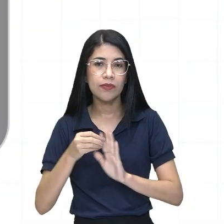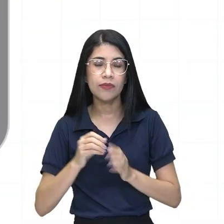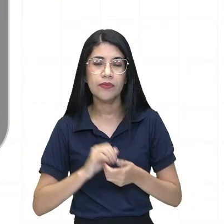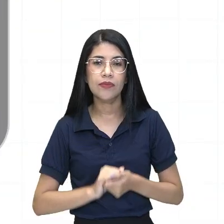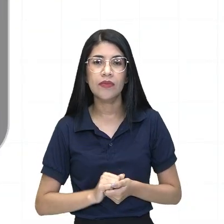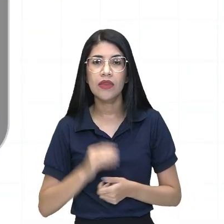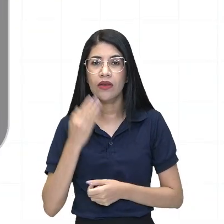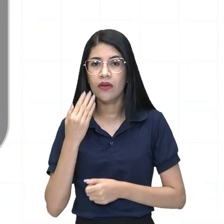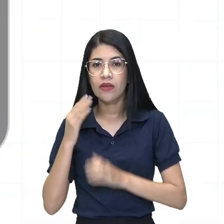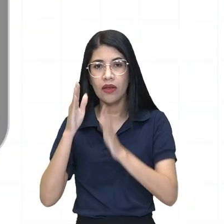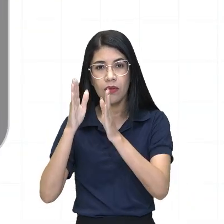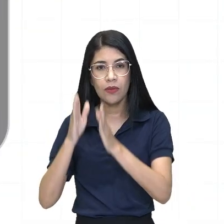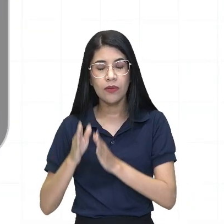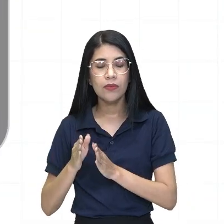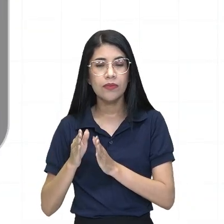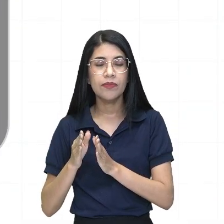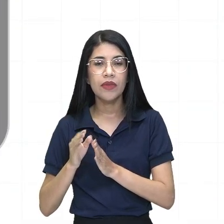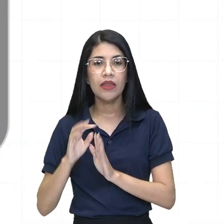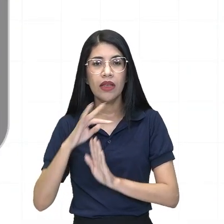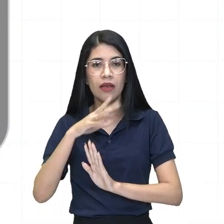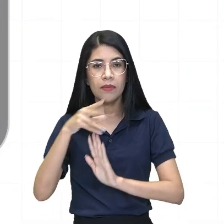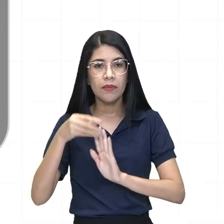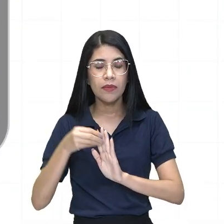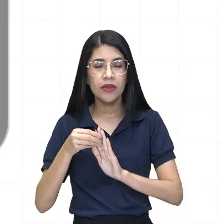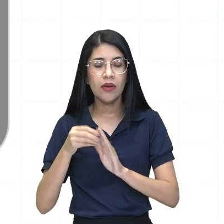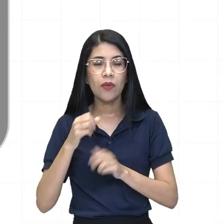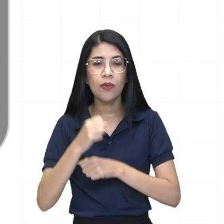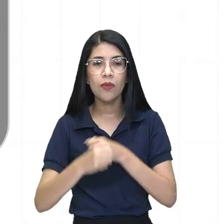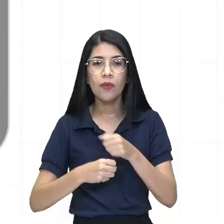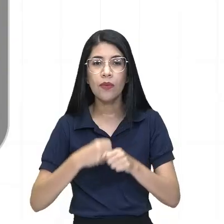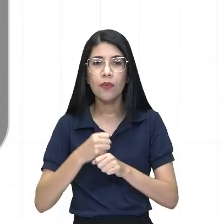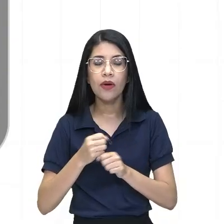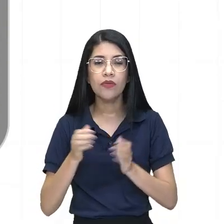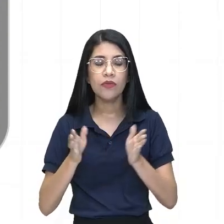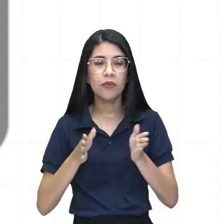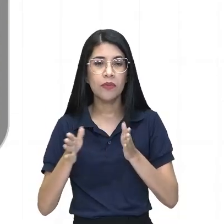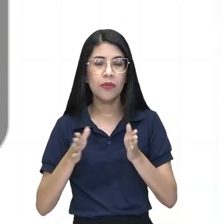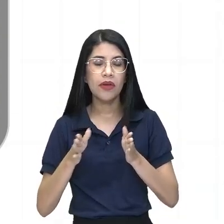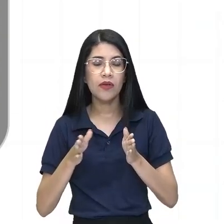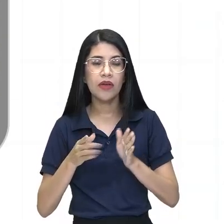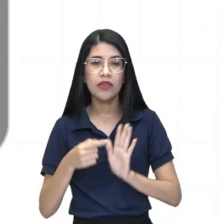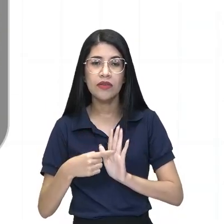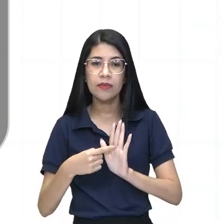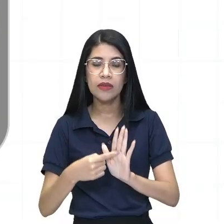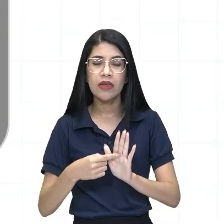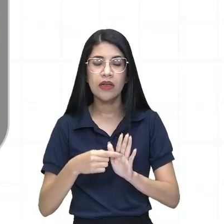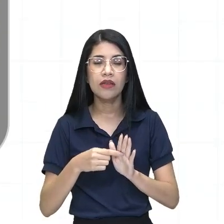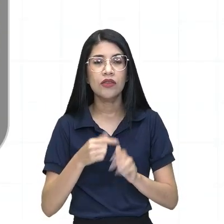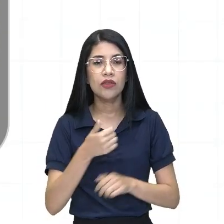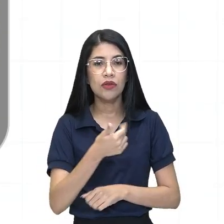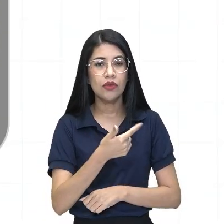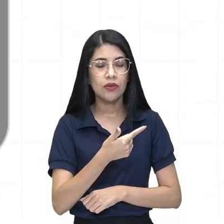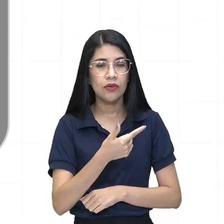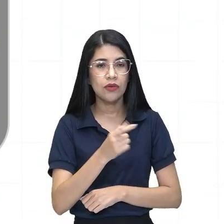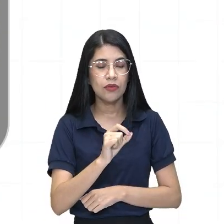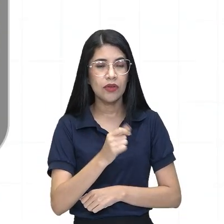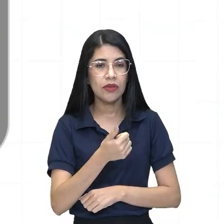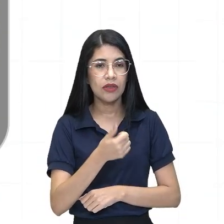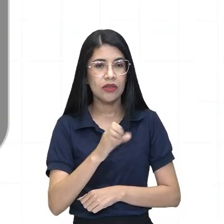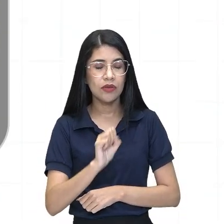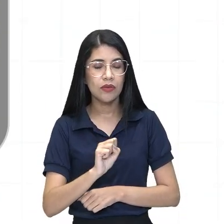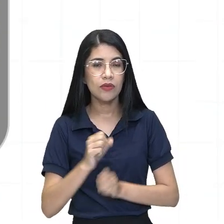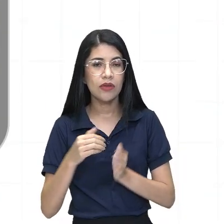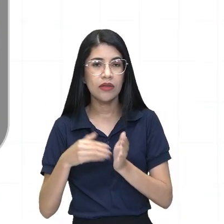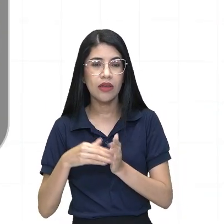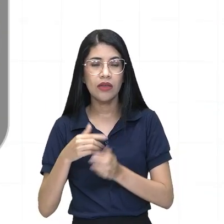coluna. Então, nós vamos pegar aqui os anos mais próximos, tá? Então, nós vamos pegar aqui de 2018 até